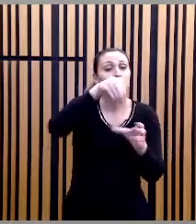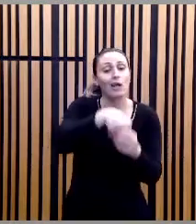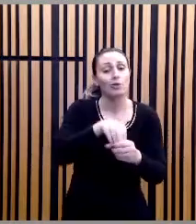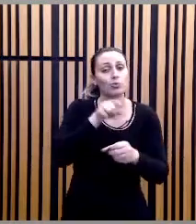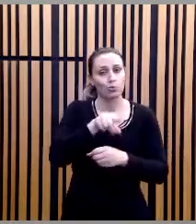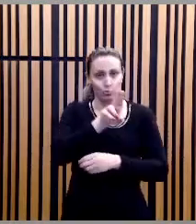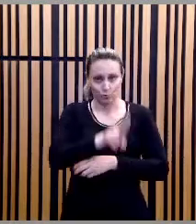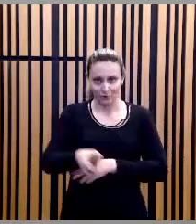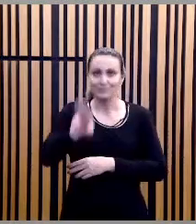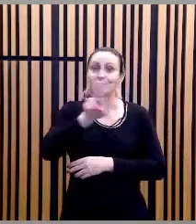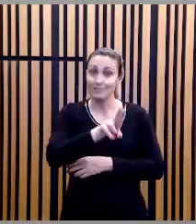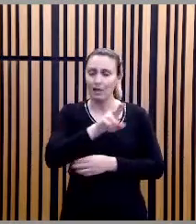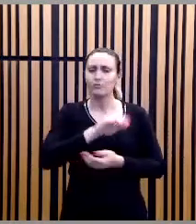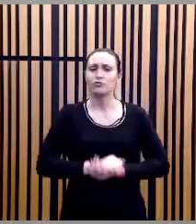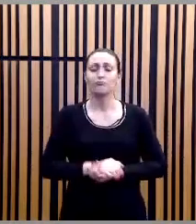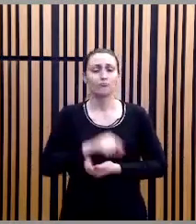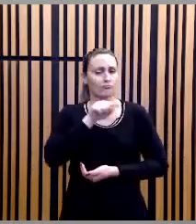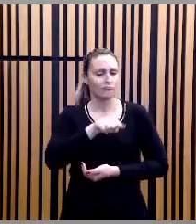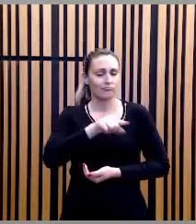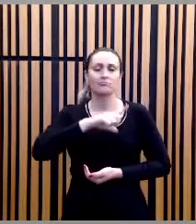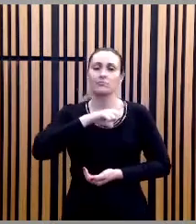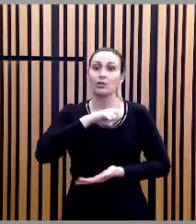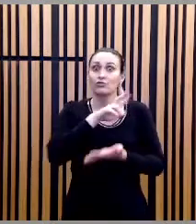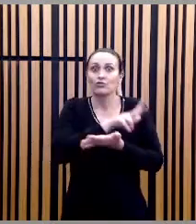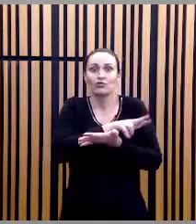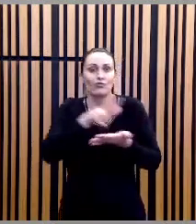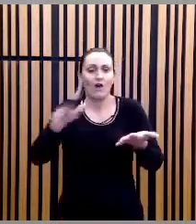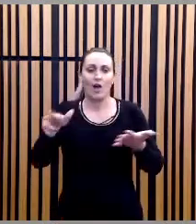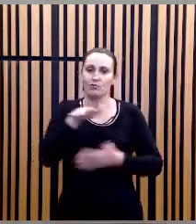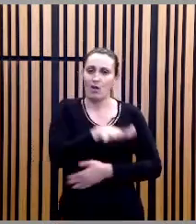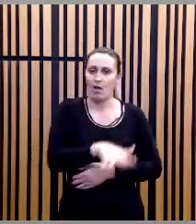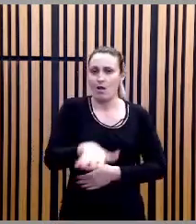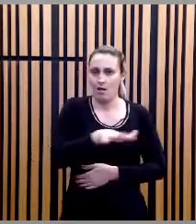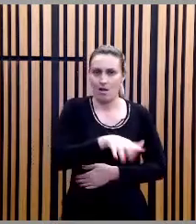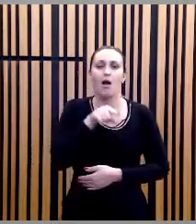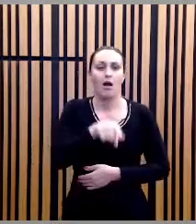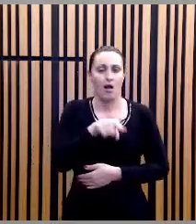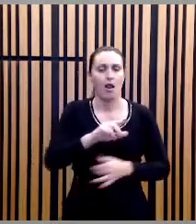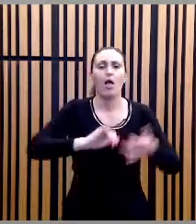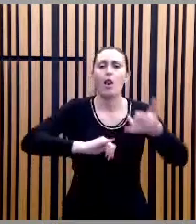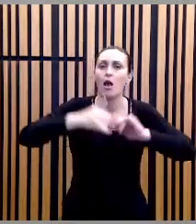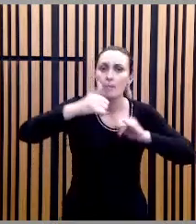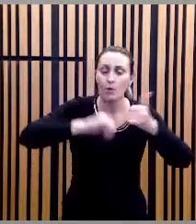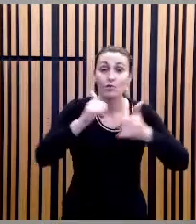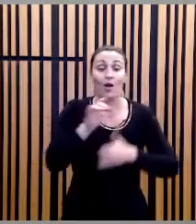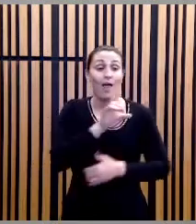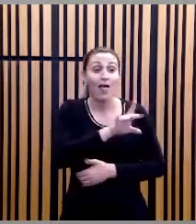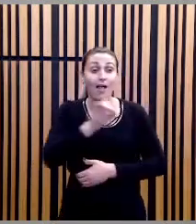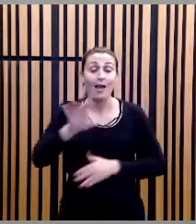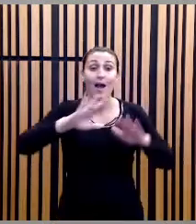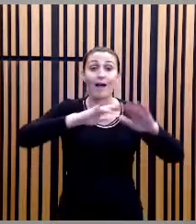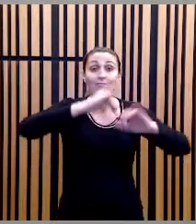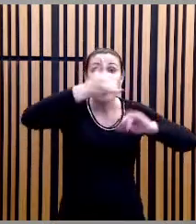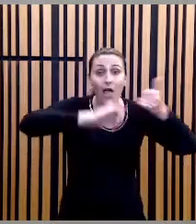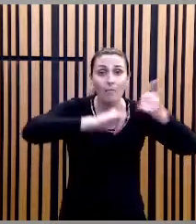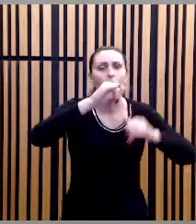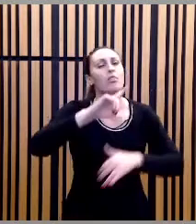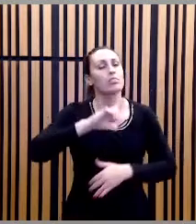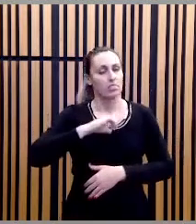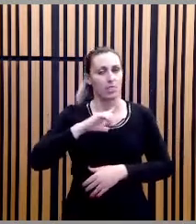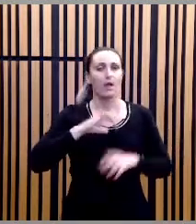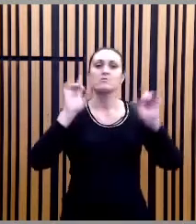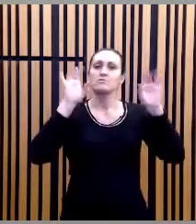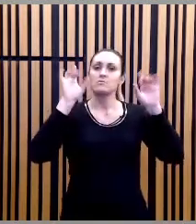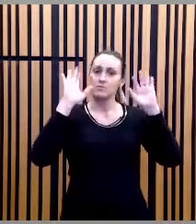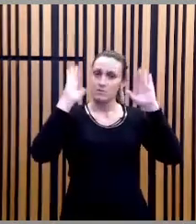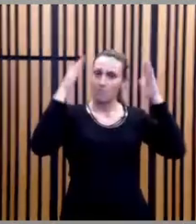A universidade, pessoal, tem vários laboratórios, cada área e cada escola que a gente tem os seus laboratórios específicos,